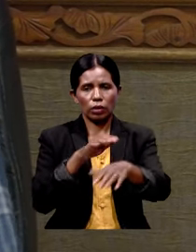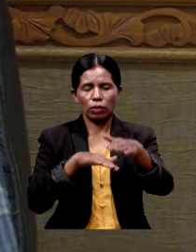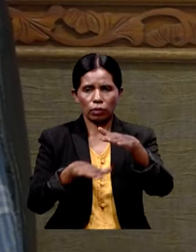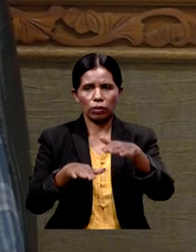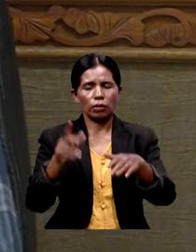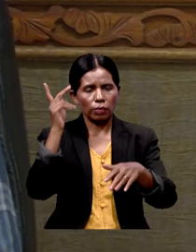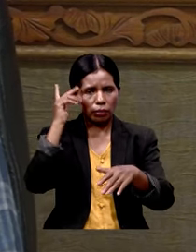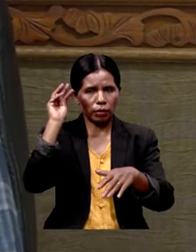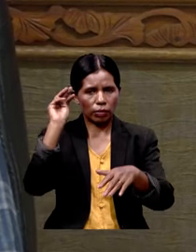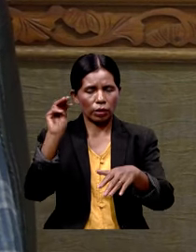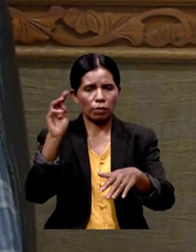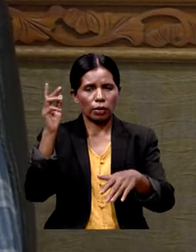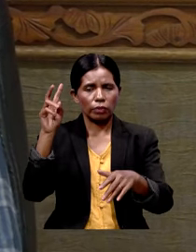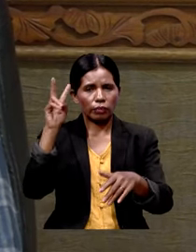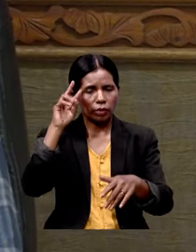primeiro